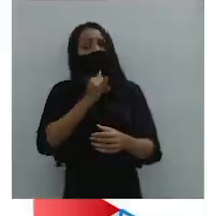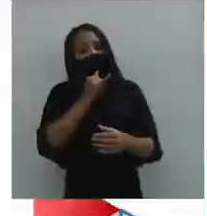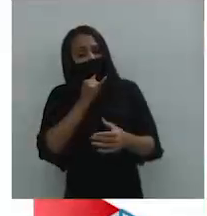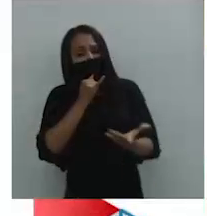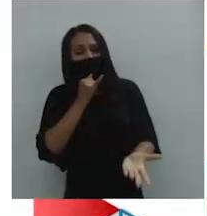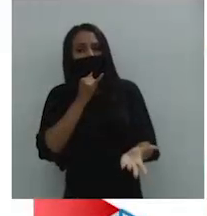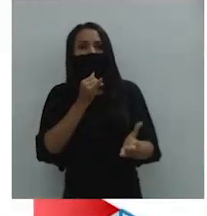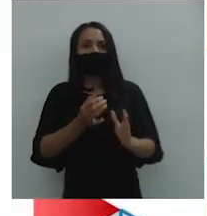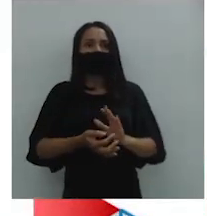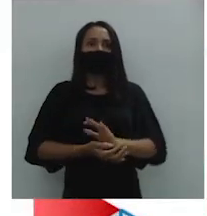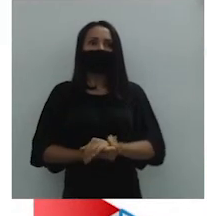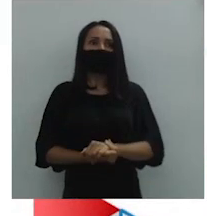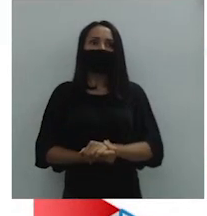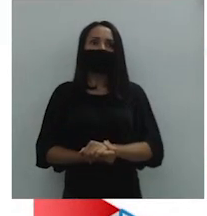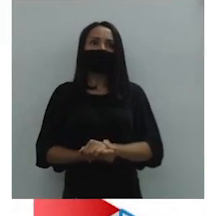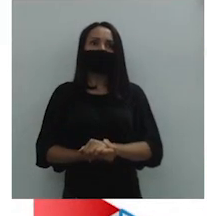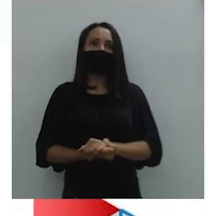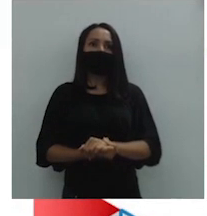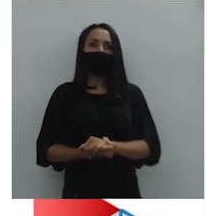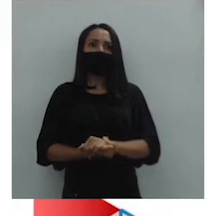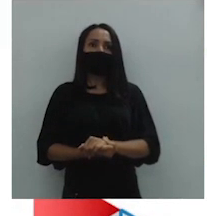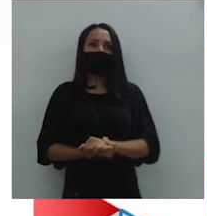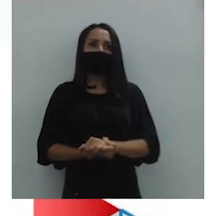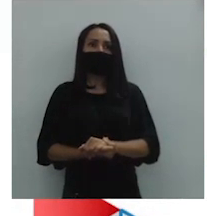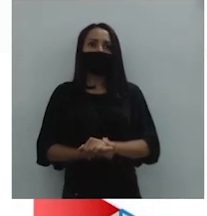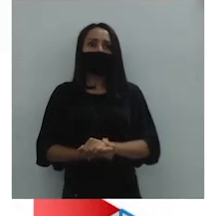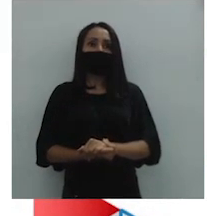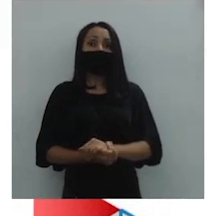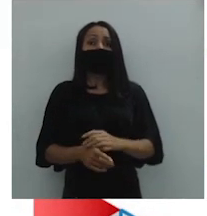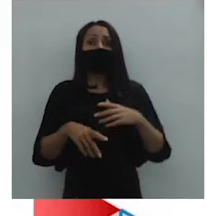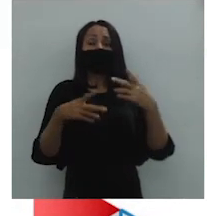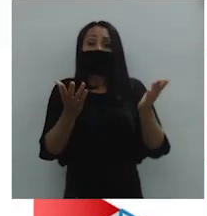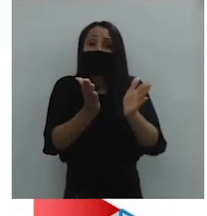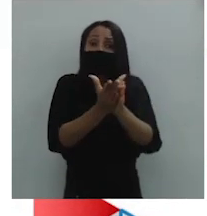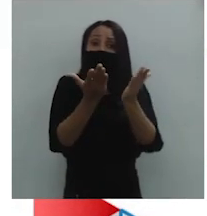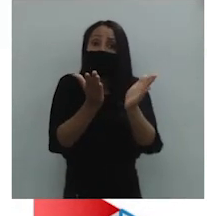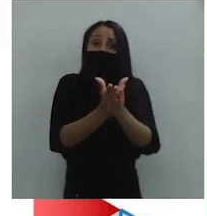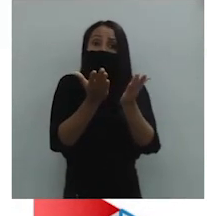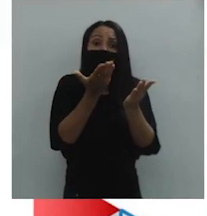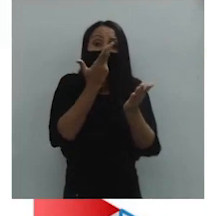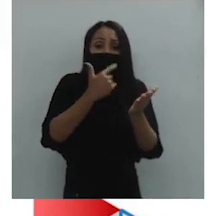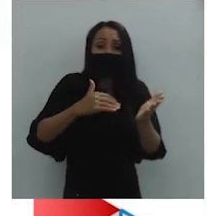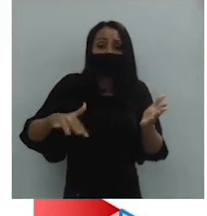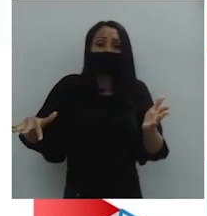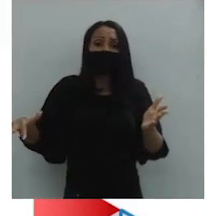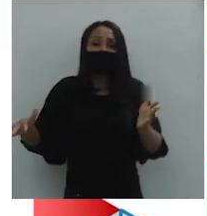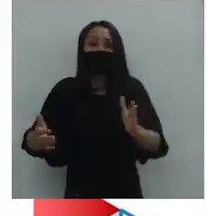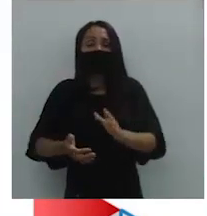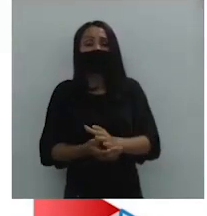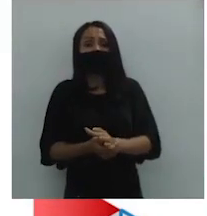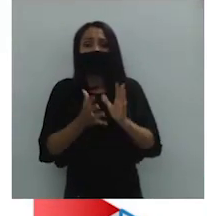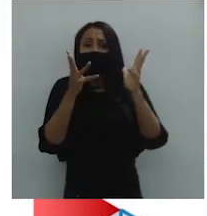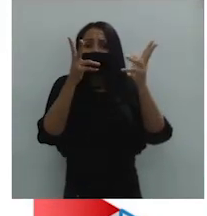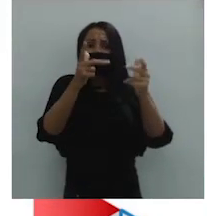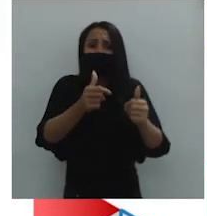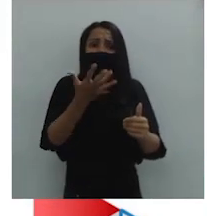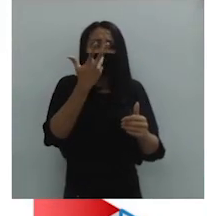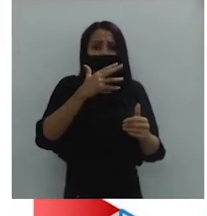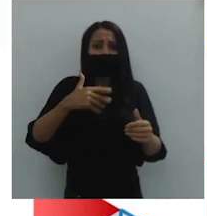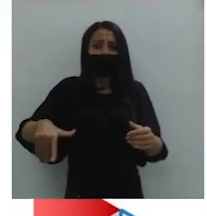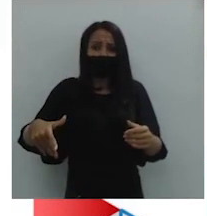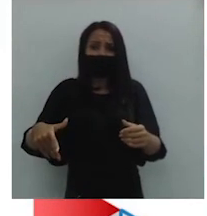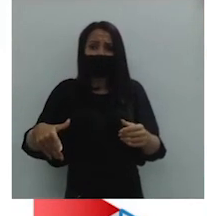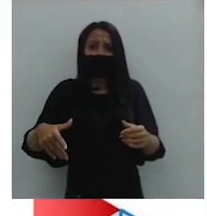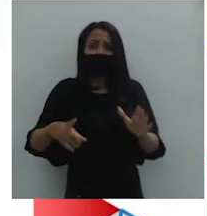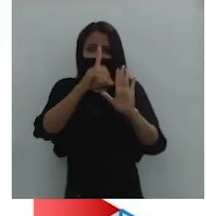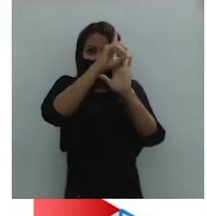infelizmente. E aí eu trago para vocês a pobreza infantil. Todas as crianças têm o mesmo